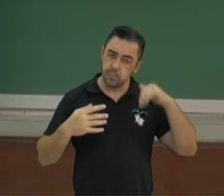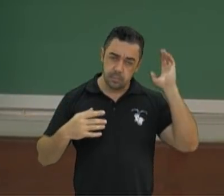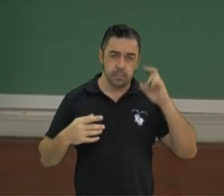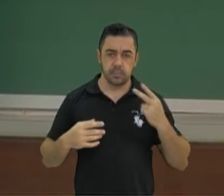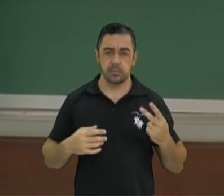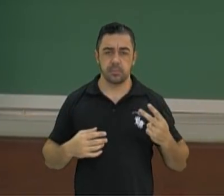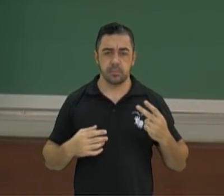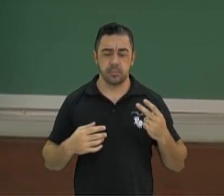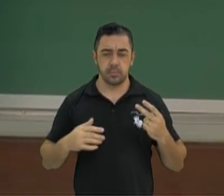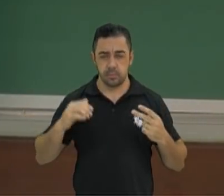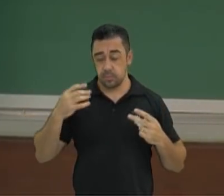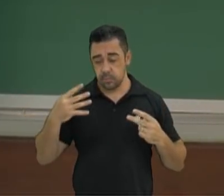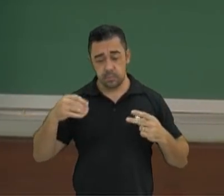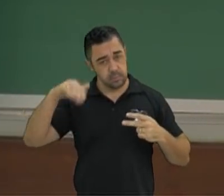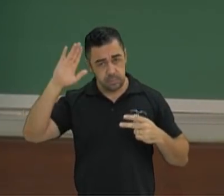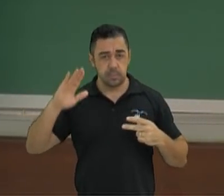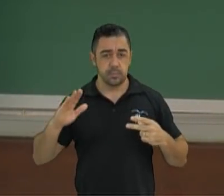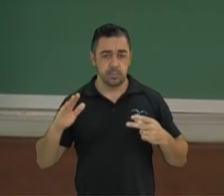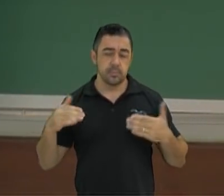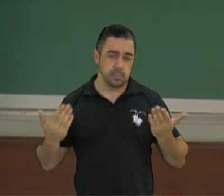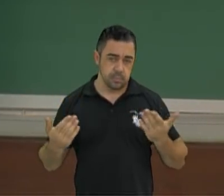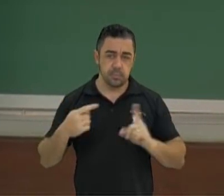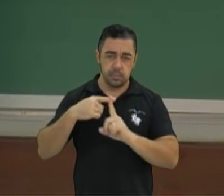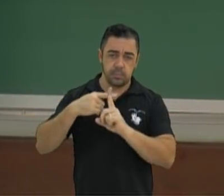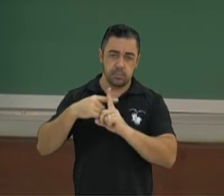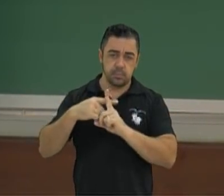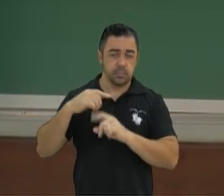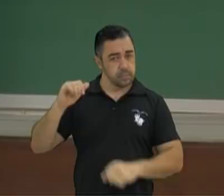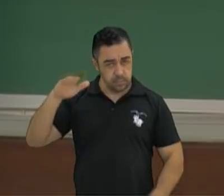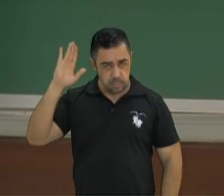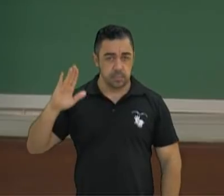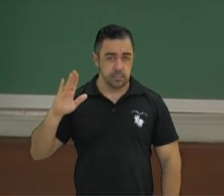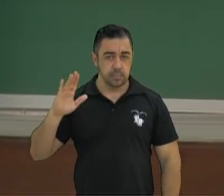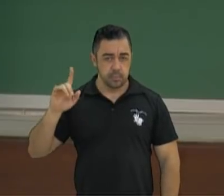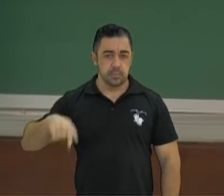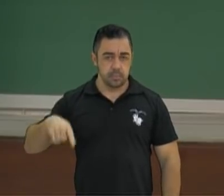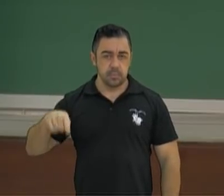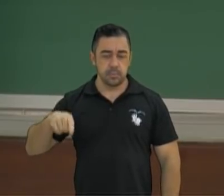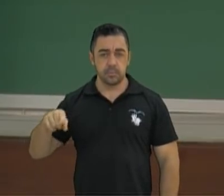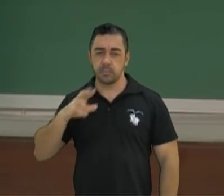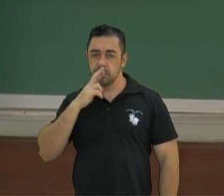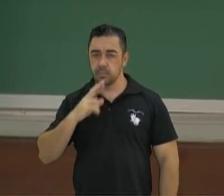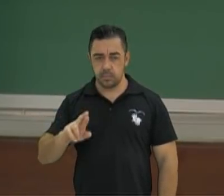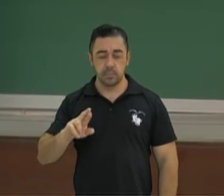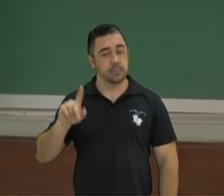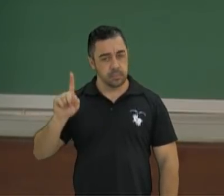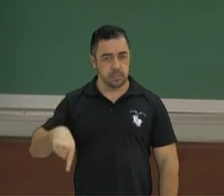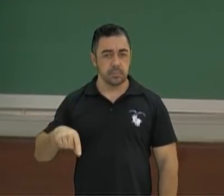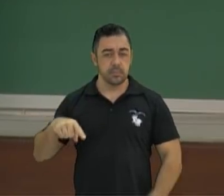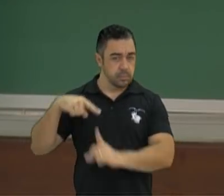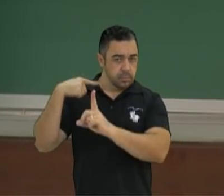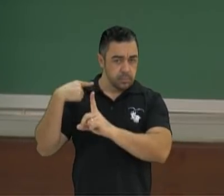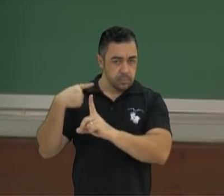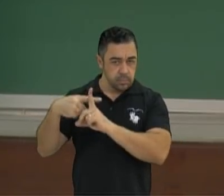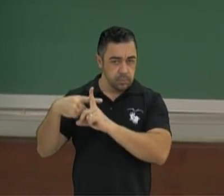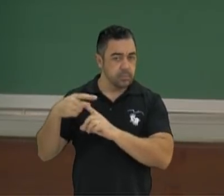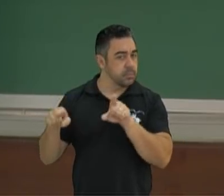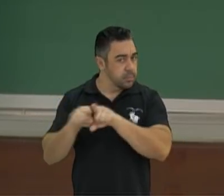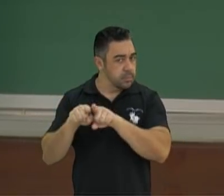que 2,5. Então, se o valor positivo é maior, o resultado também vai ter que dar um